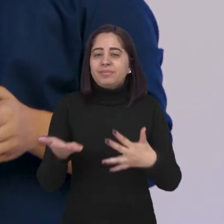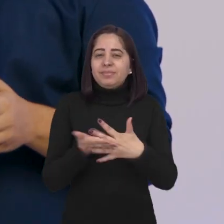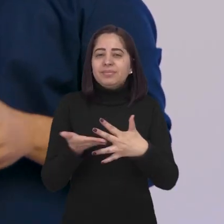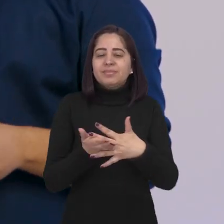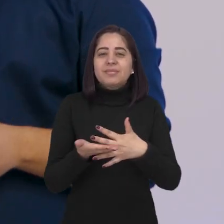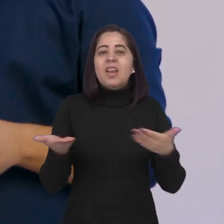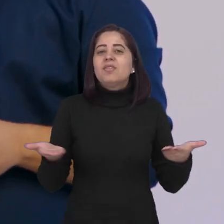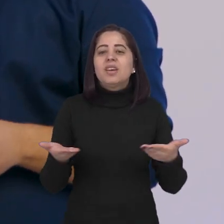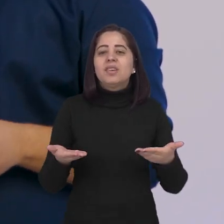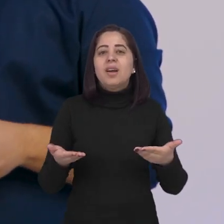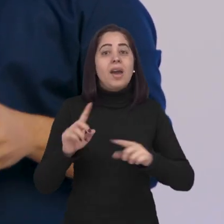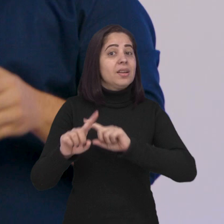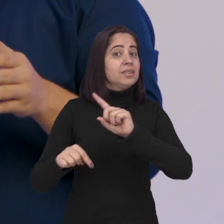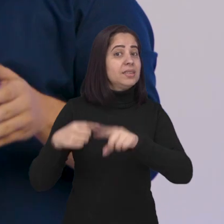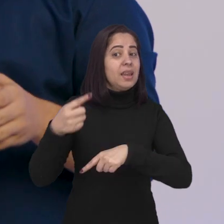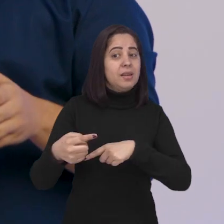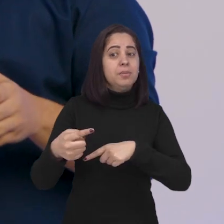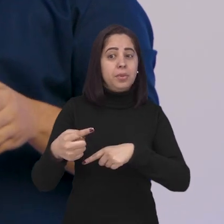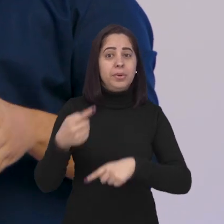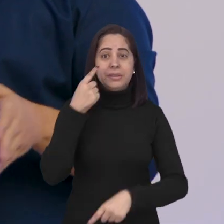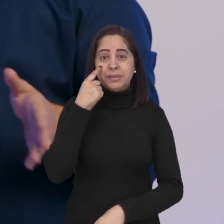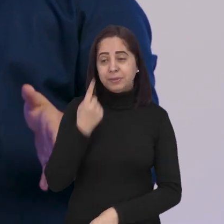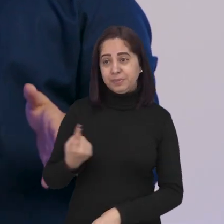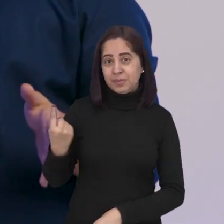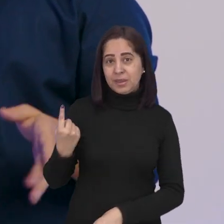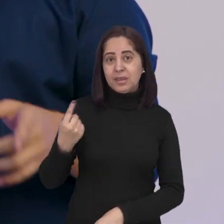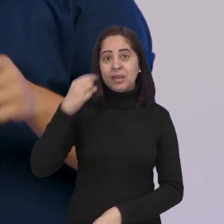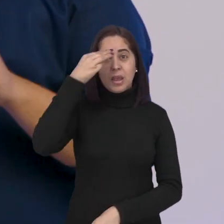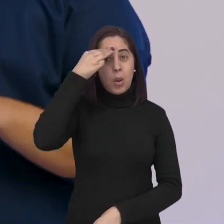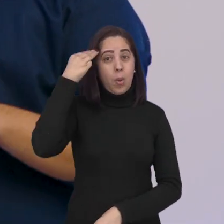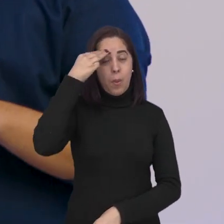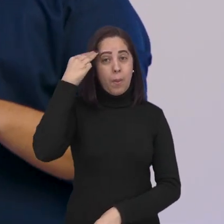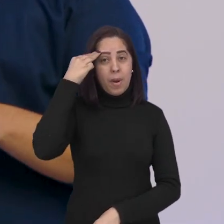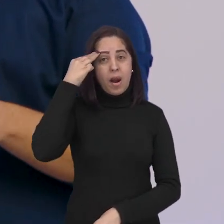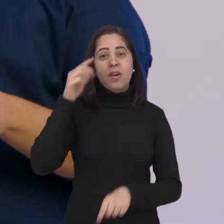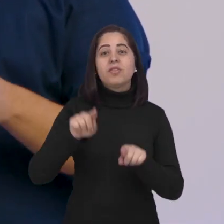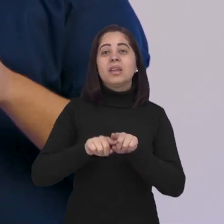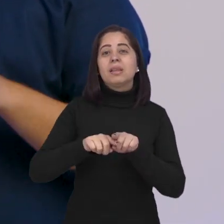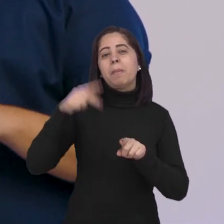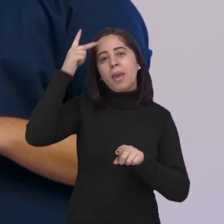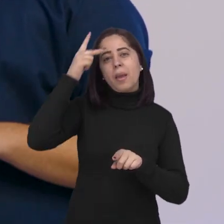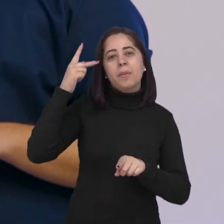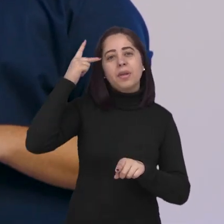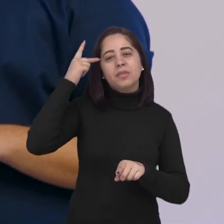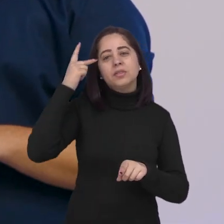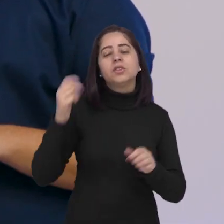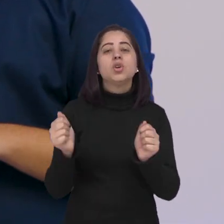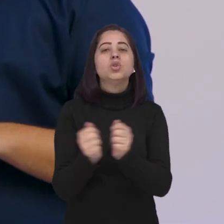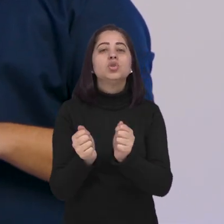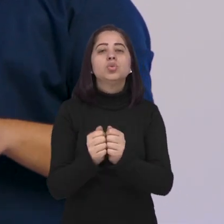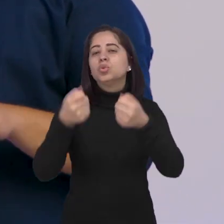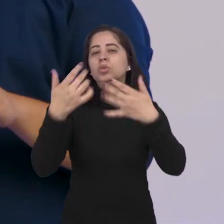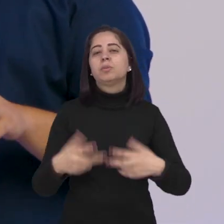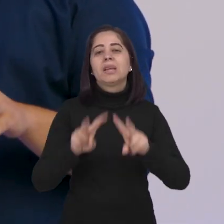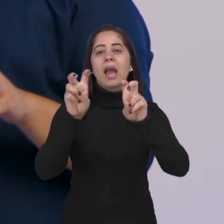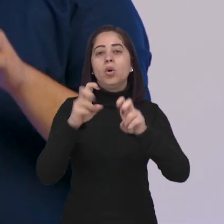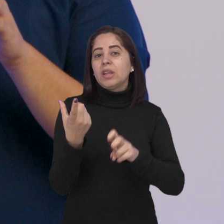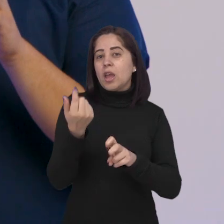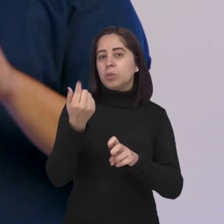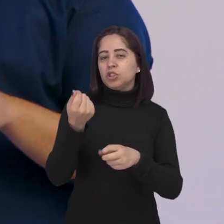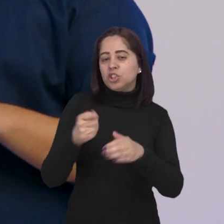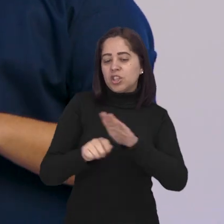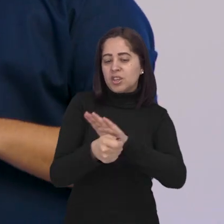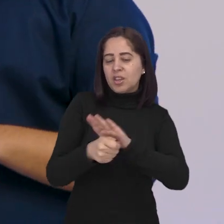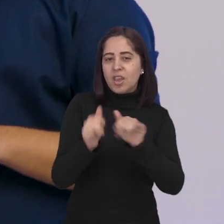Primeira pausa no Cidadania em Pauta e, na sequência, o Marvin Pinho e a Francine Padilha vão receber o advogado Marcos Limão para falarem